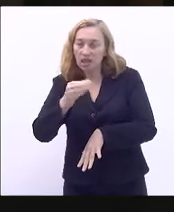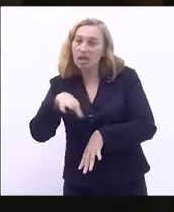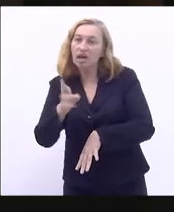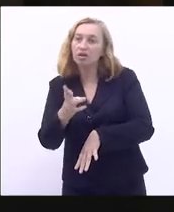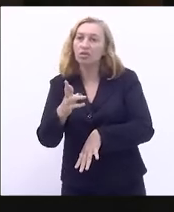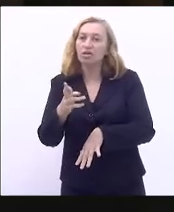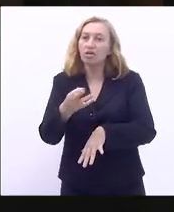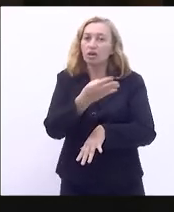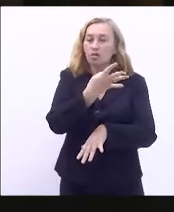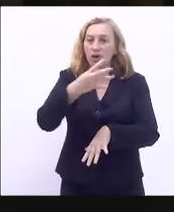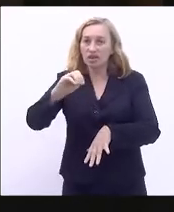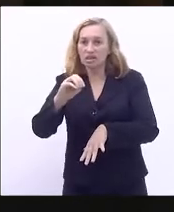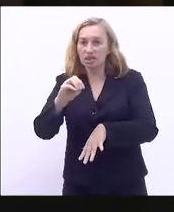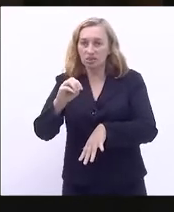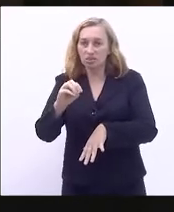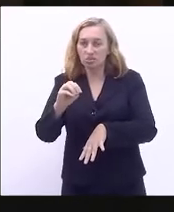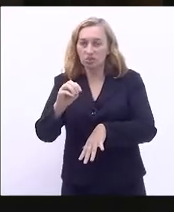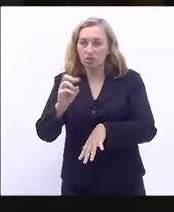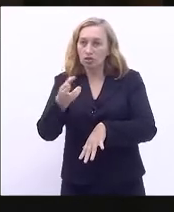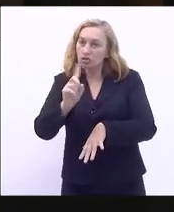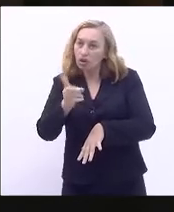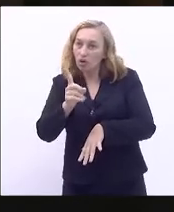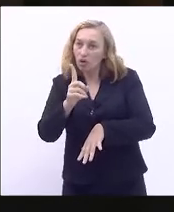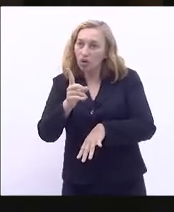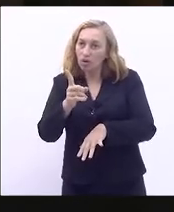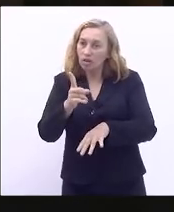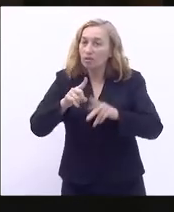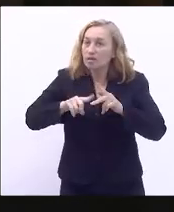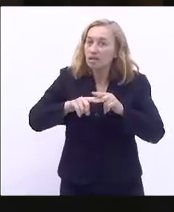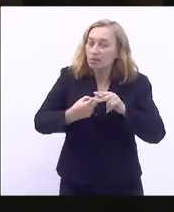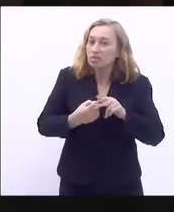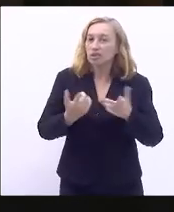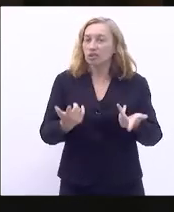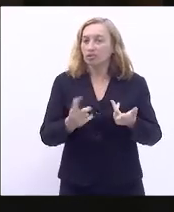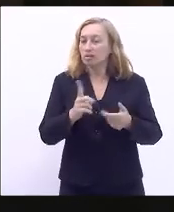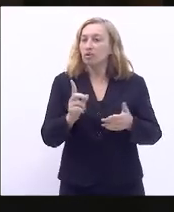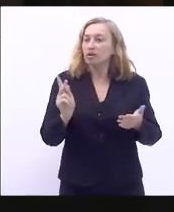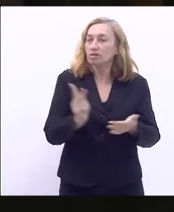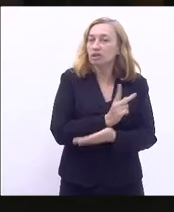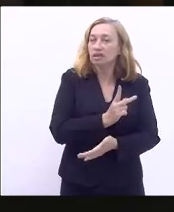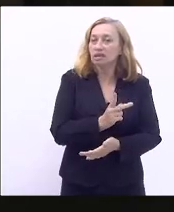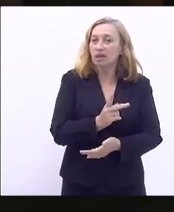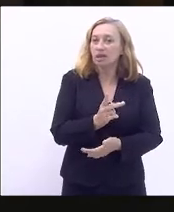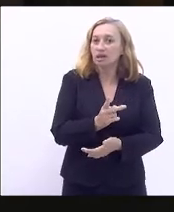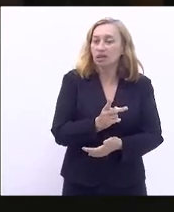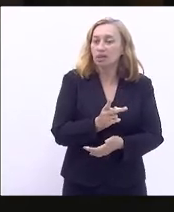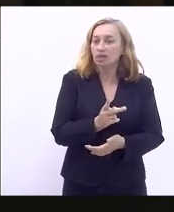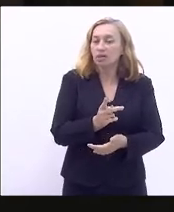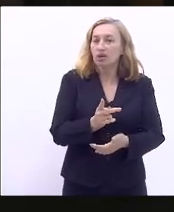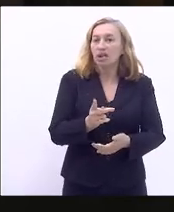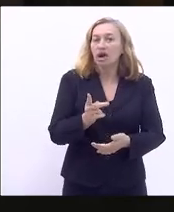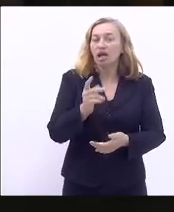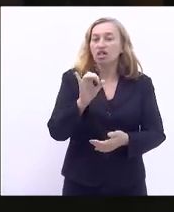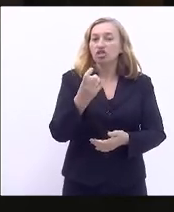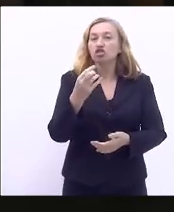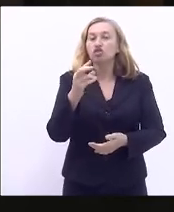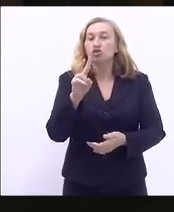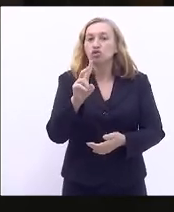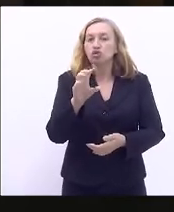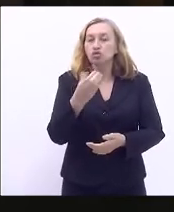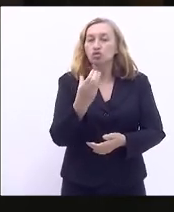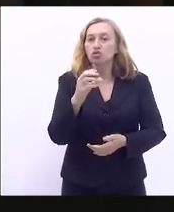US$1,4 bilhão para fazer, inclusive, a manutenção para não ocorrer mais a chuva de prata. Aí nós não vamos